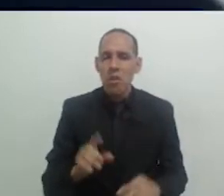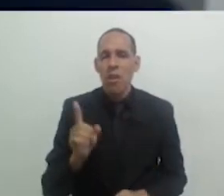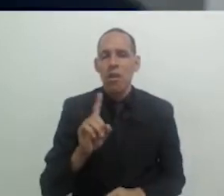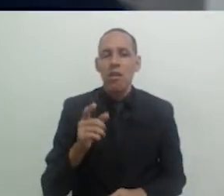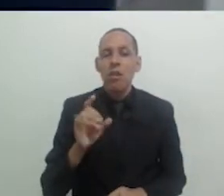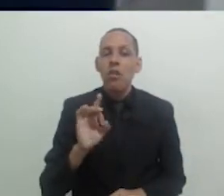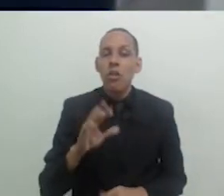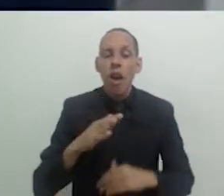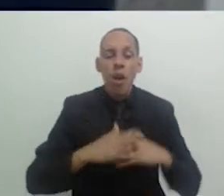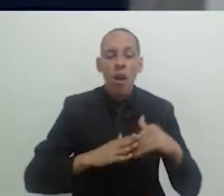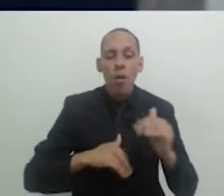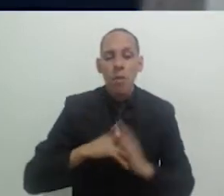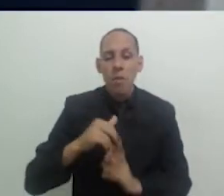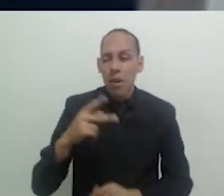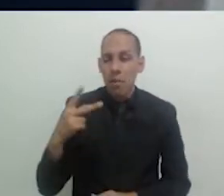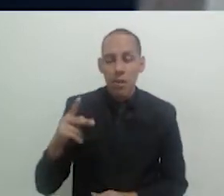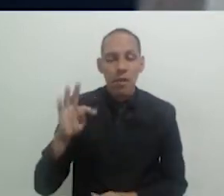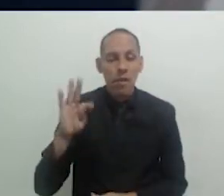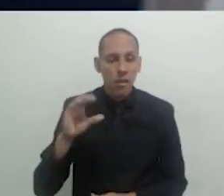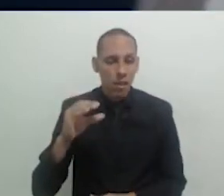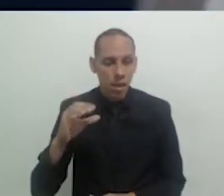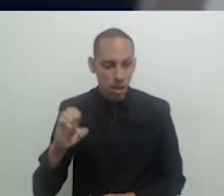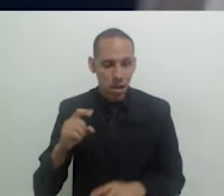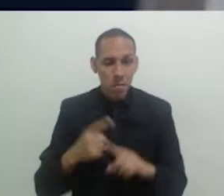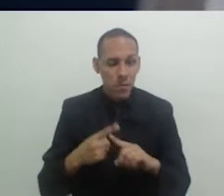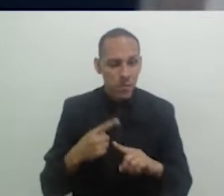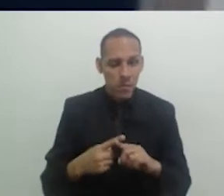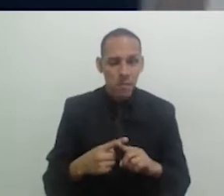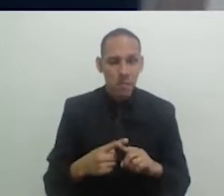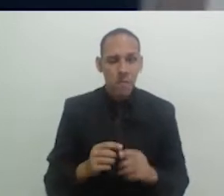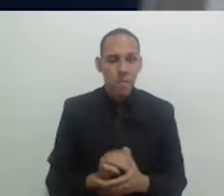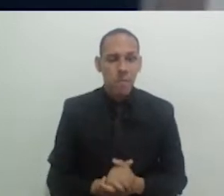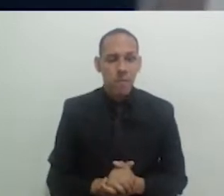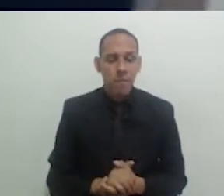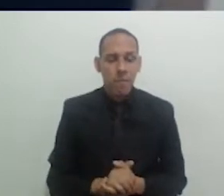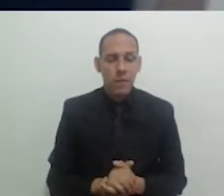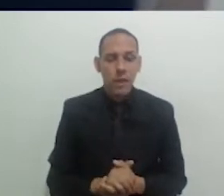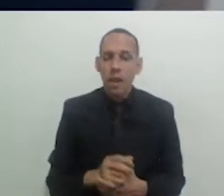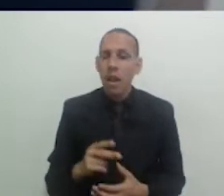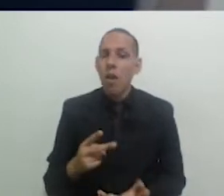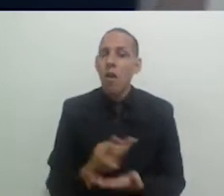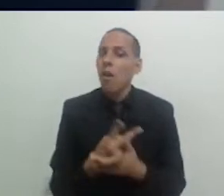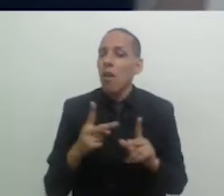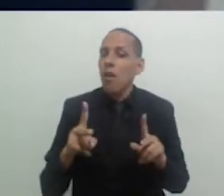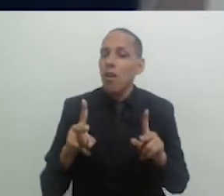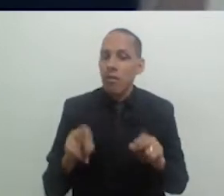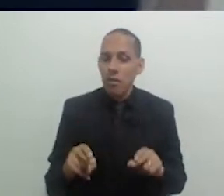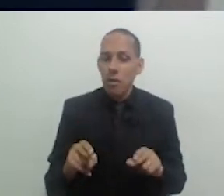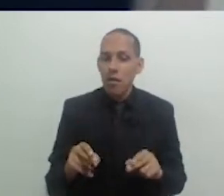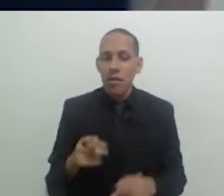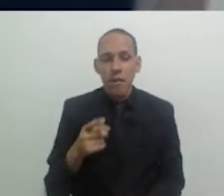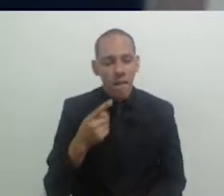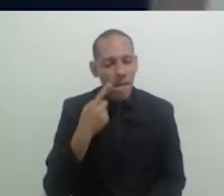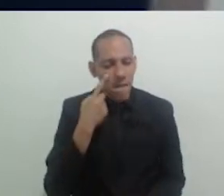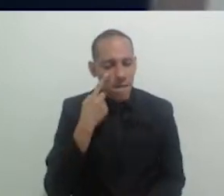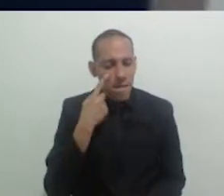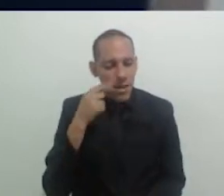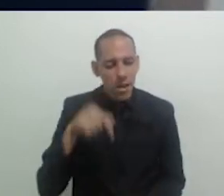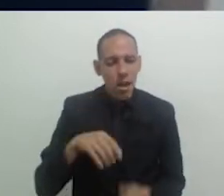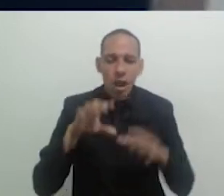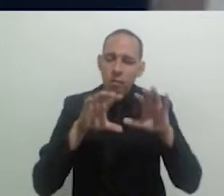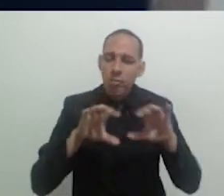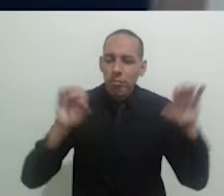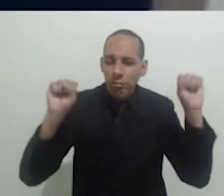Tribunal de Contas, porque, eventualmente, esse mesmo fato poderá vir aqui ao Tribunal por proposta